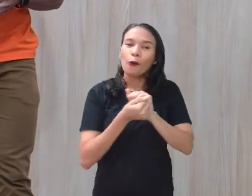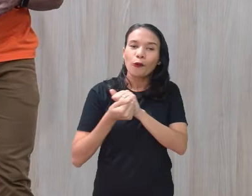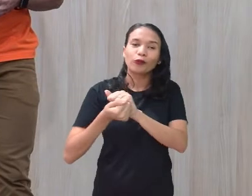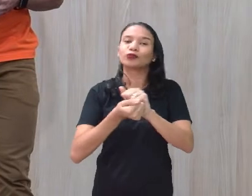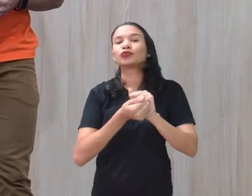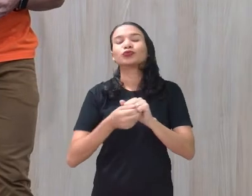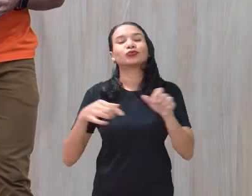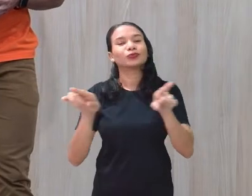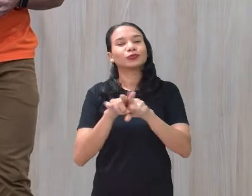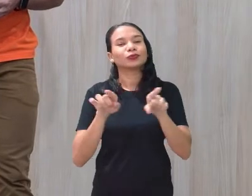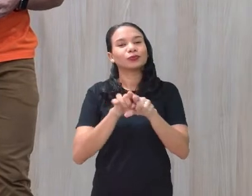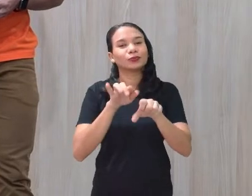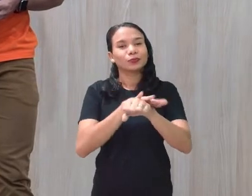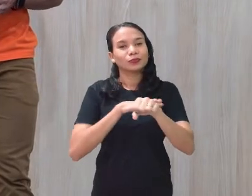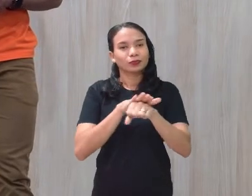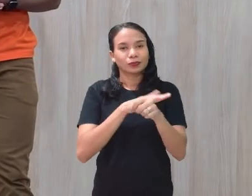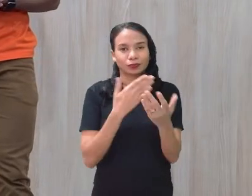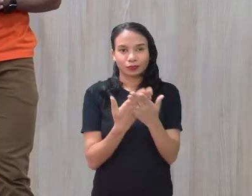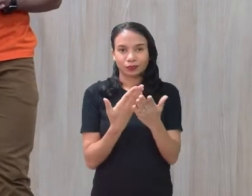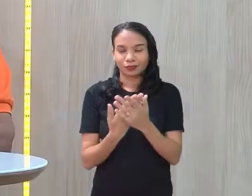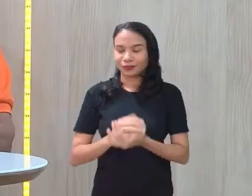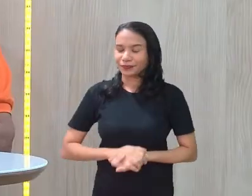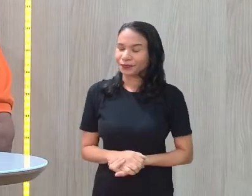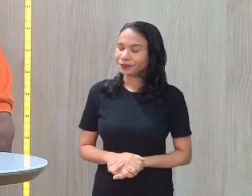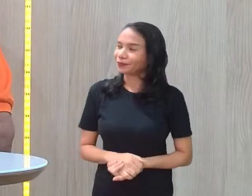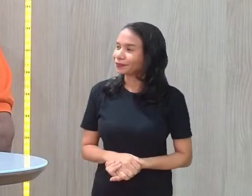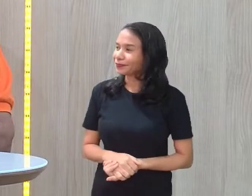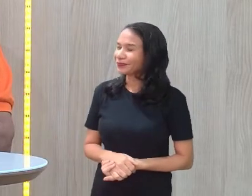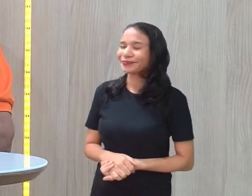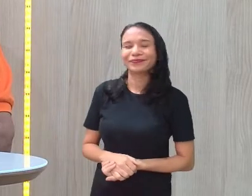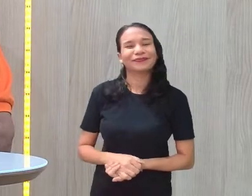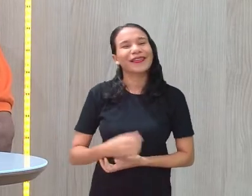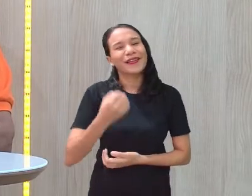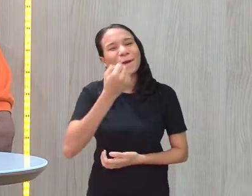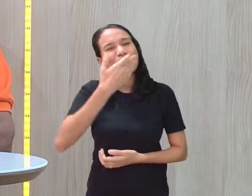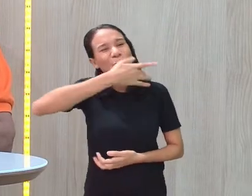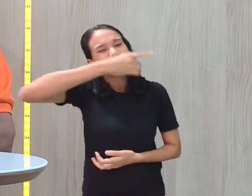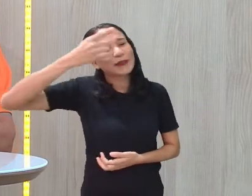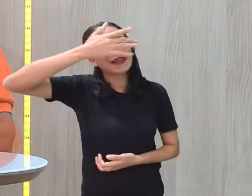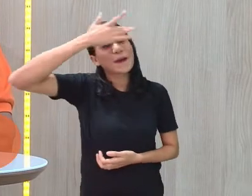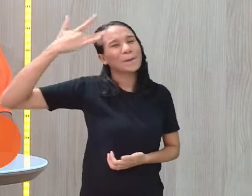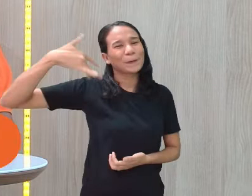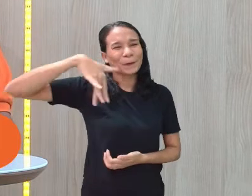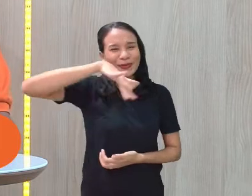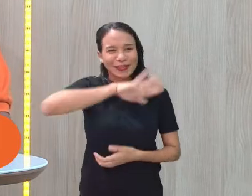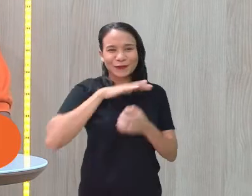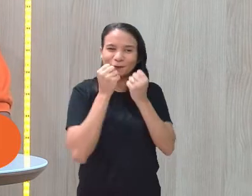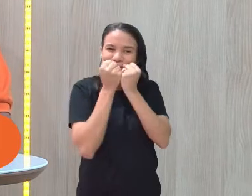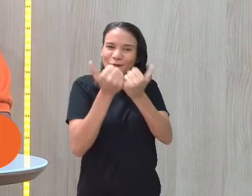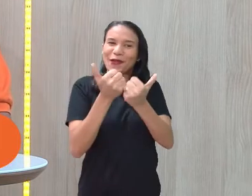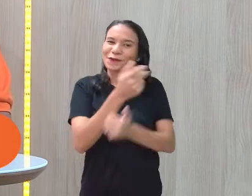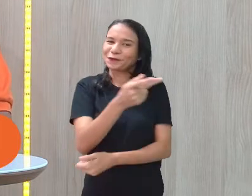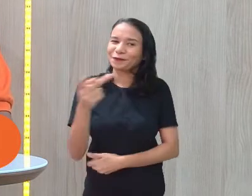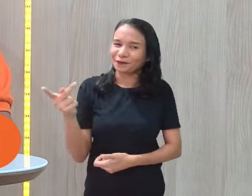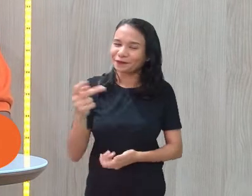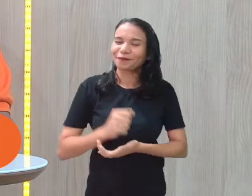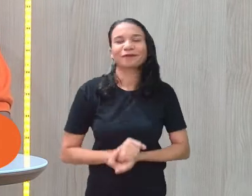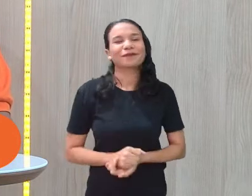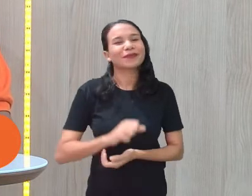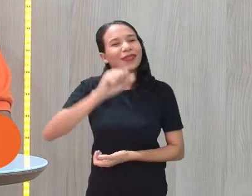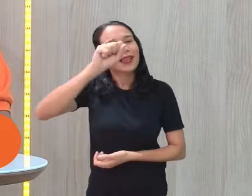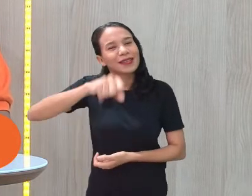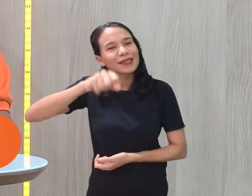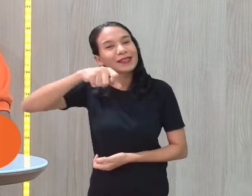aí também um pouco sobre a nossa aula. Bom dia, pessoal. Tudo bem com vocês, né?